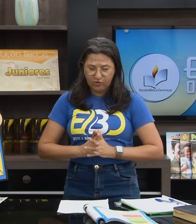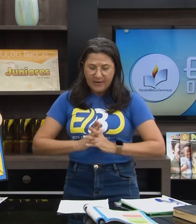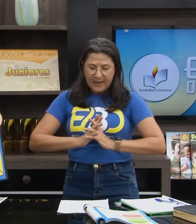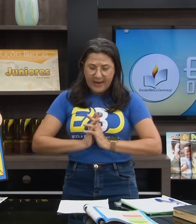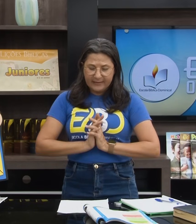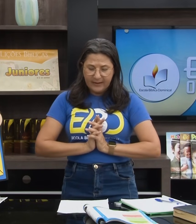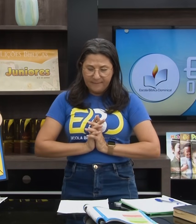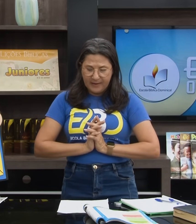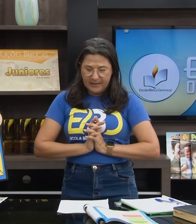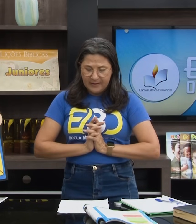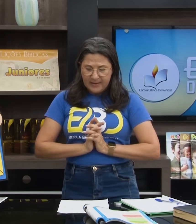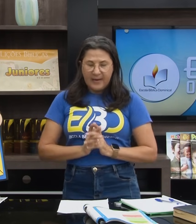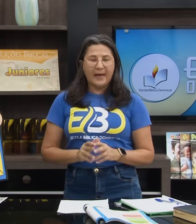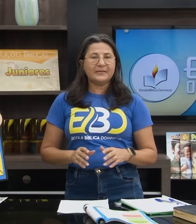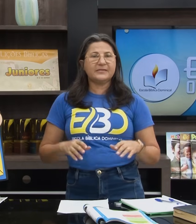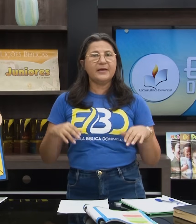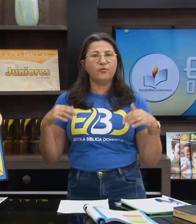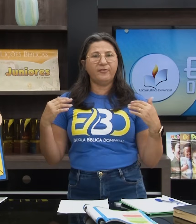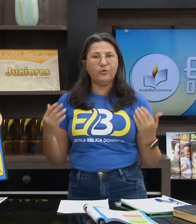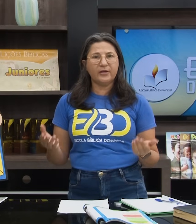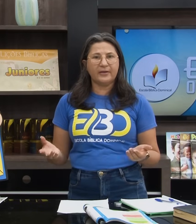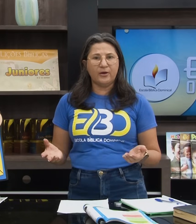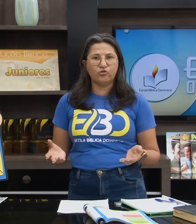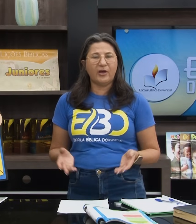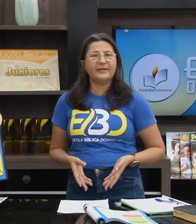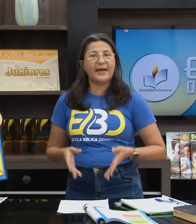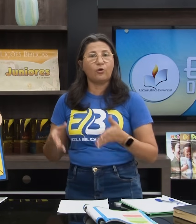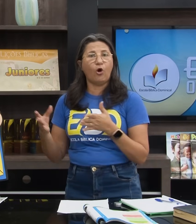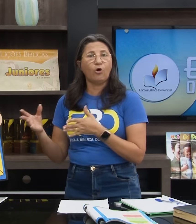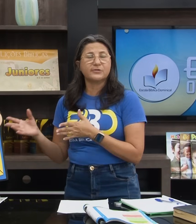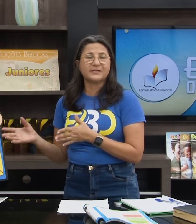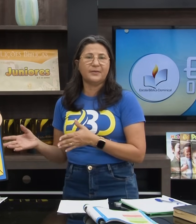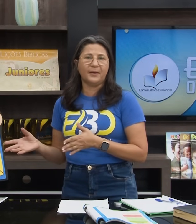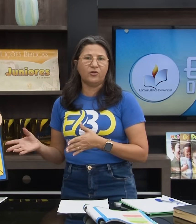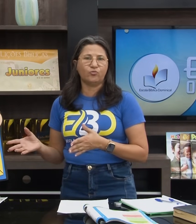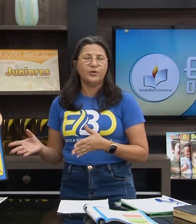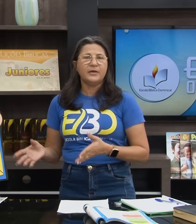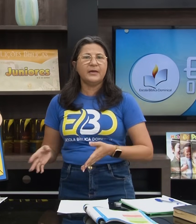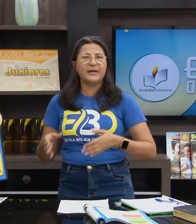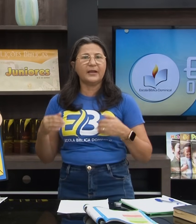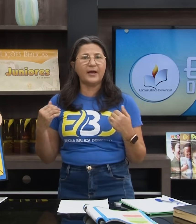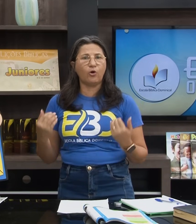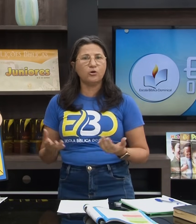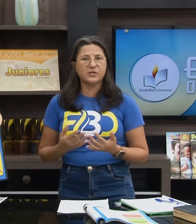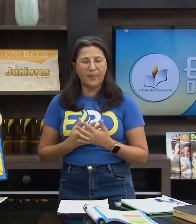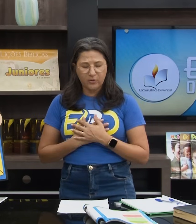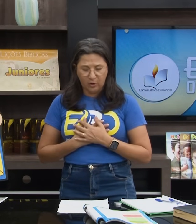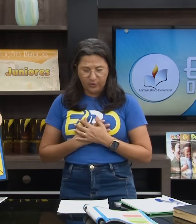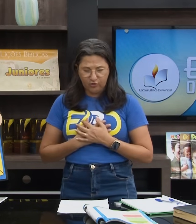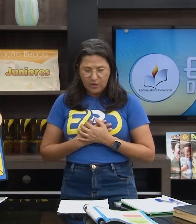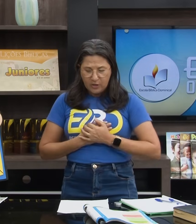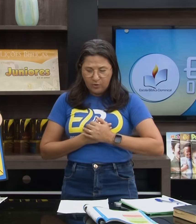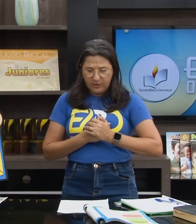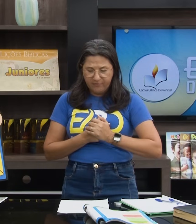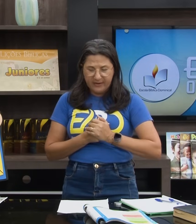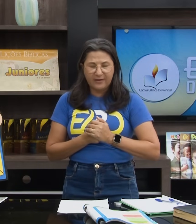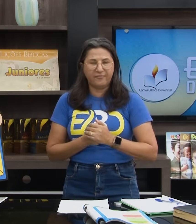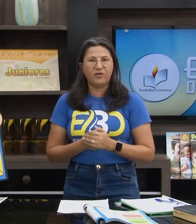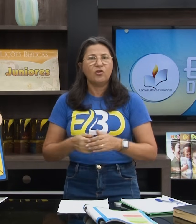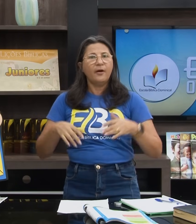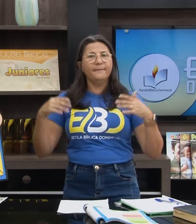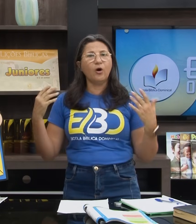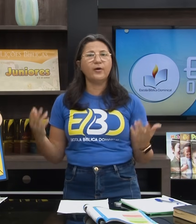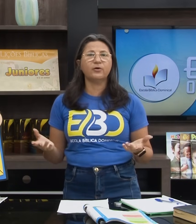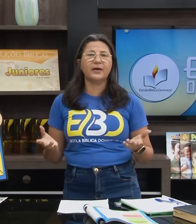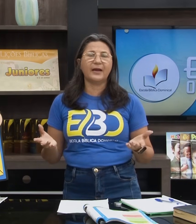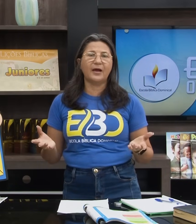Jesus ele também é sendo filho de Deus ele negou-se a si mesmo e entregou-se por nós e o que foi que ele